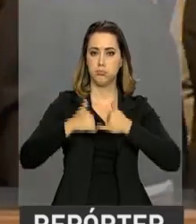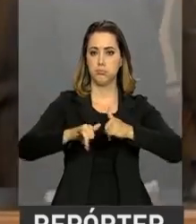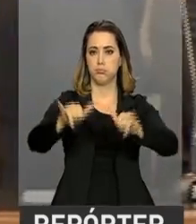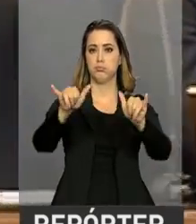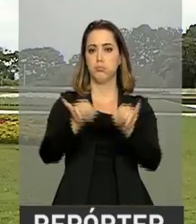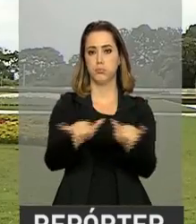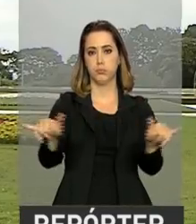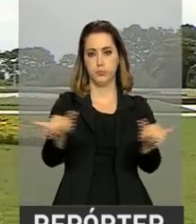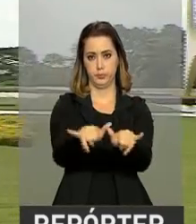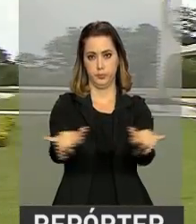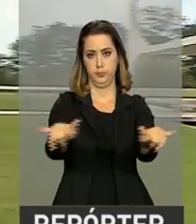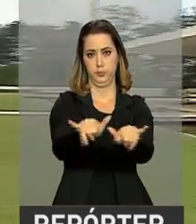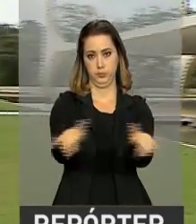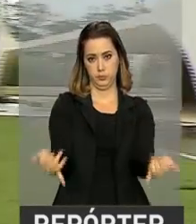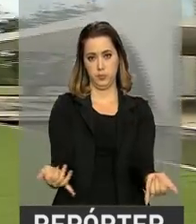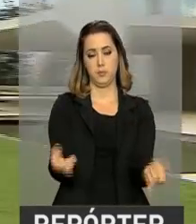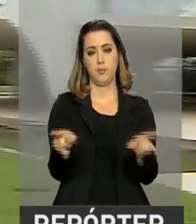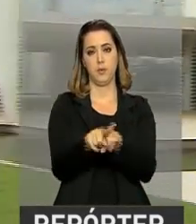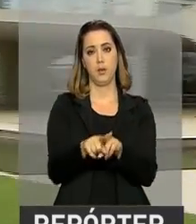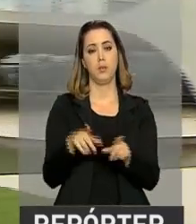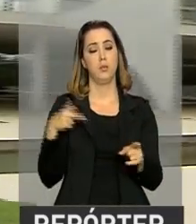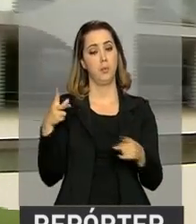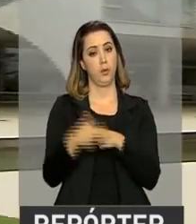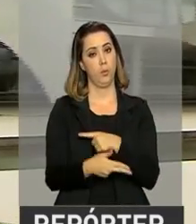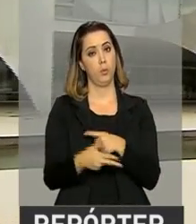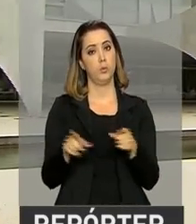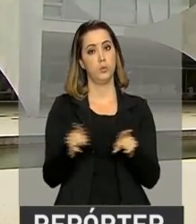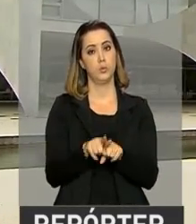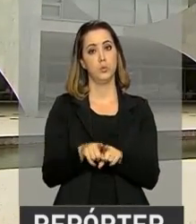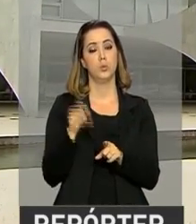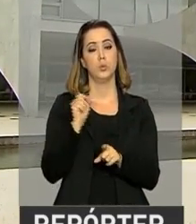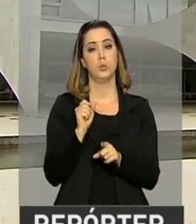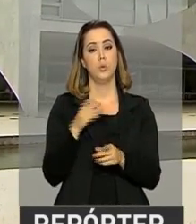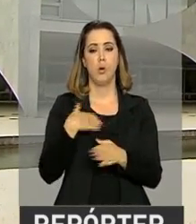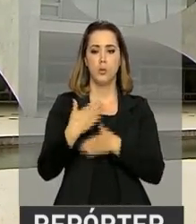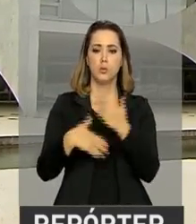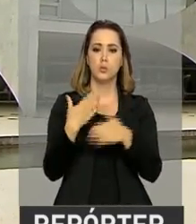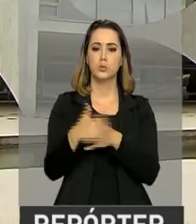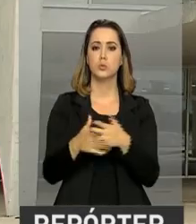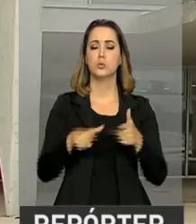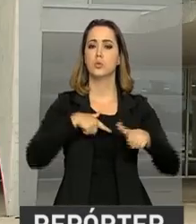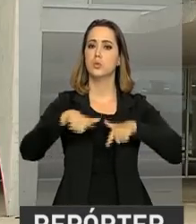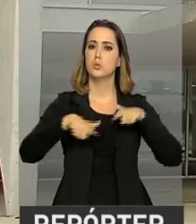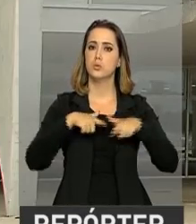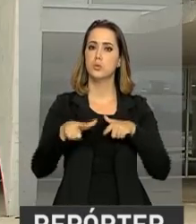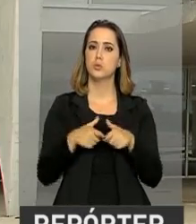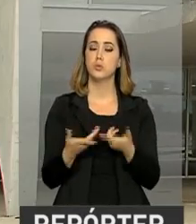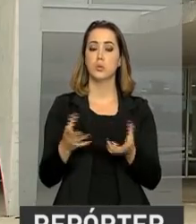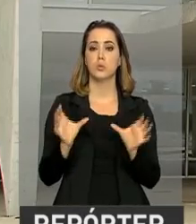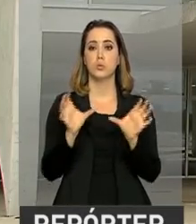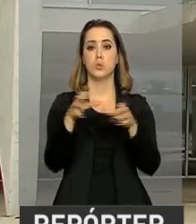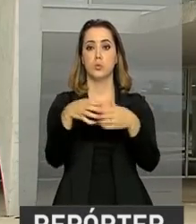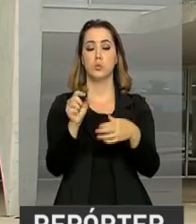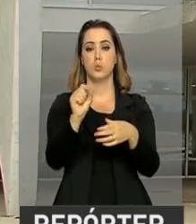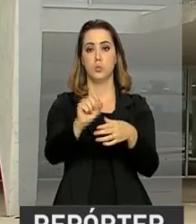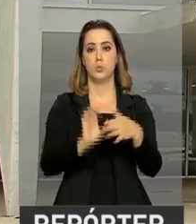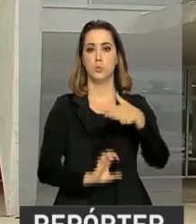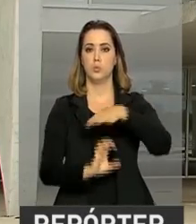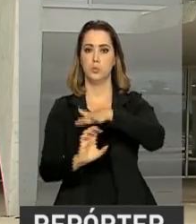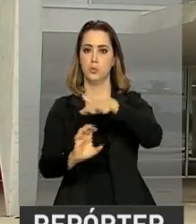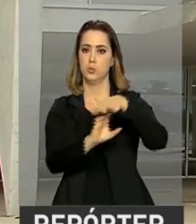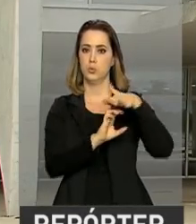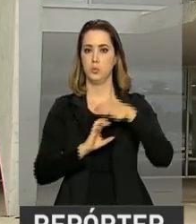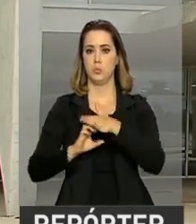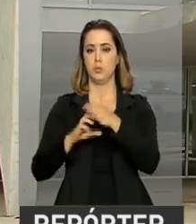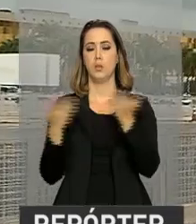da Eletrobras. Também foi vetada a manutenção ou alocação de empregados das distribuidoras que forem